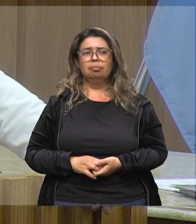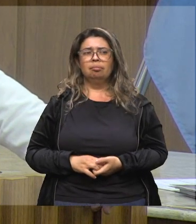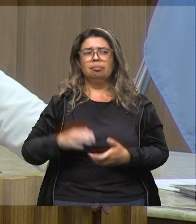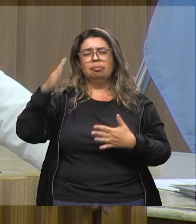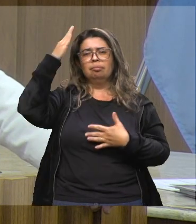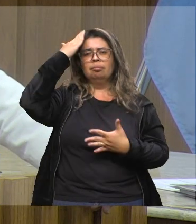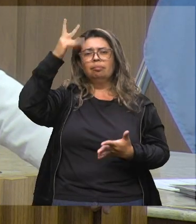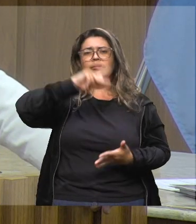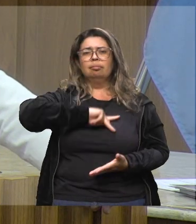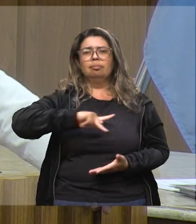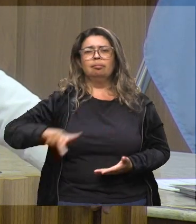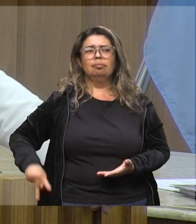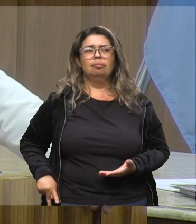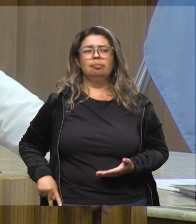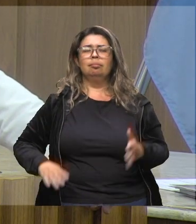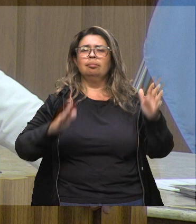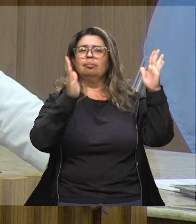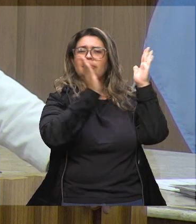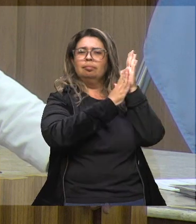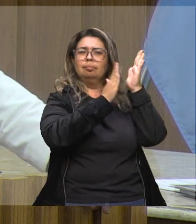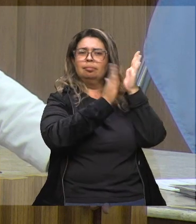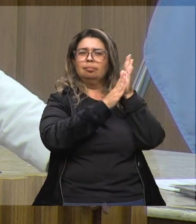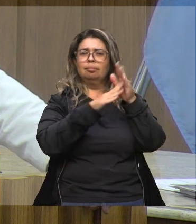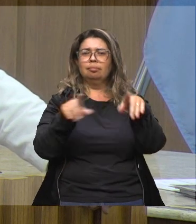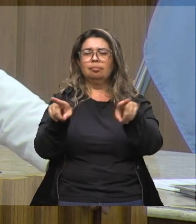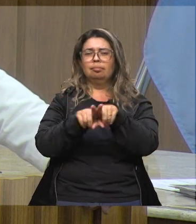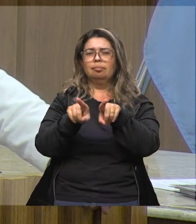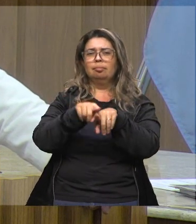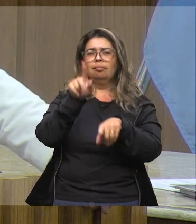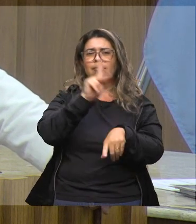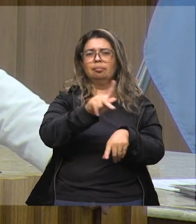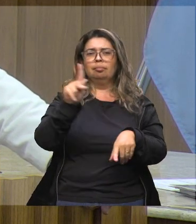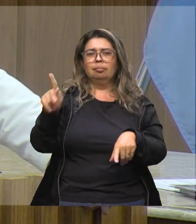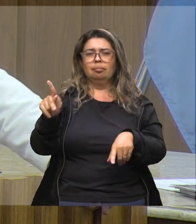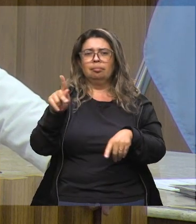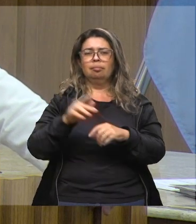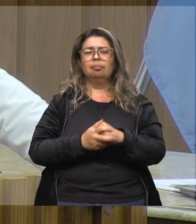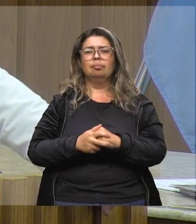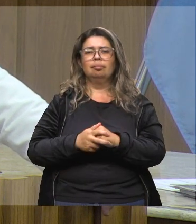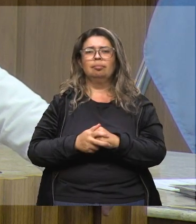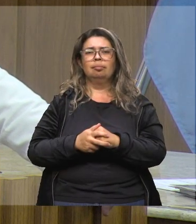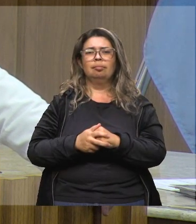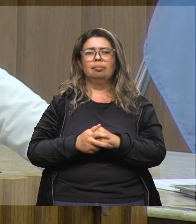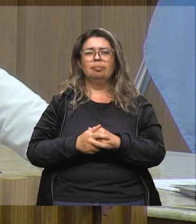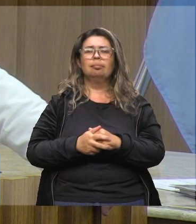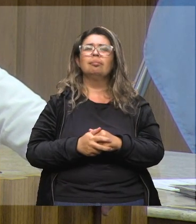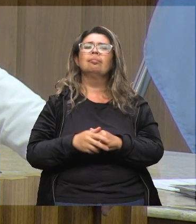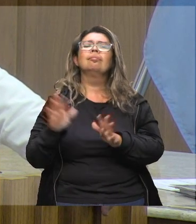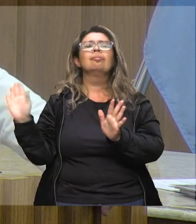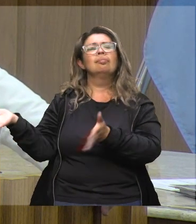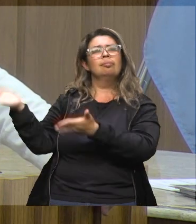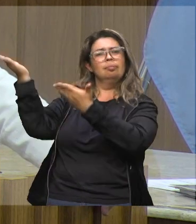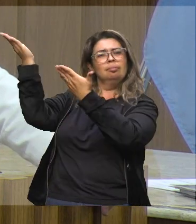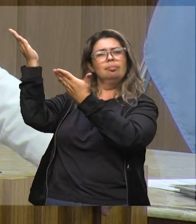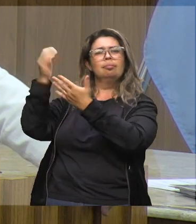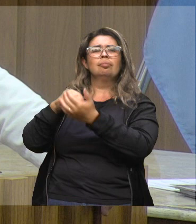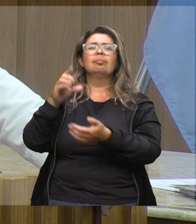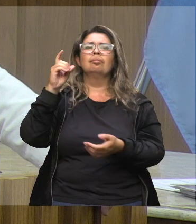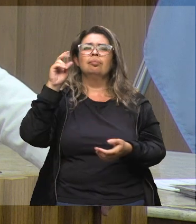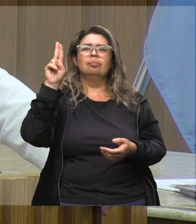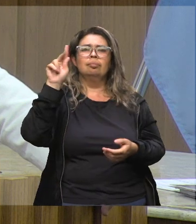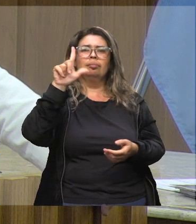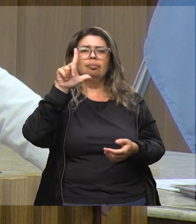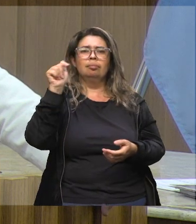Obrigado, senhora presidente. Eu parabenizo também aqui o professor, as atletas que nos honraram aí. O Douglas está no